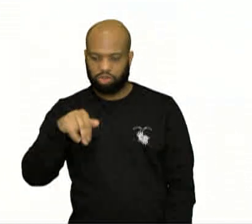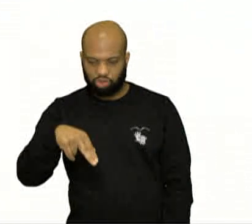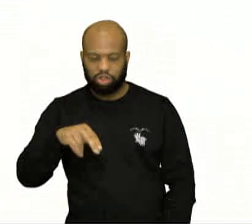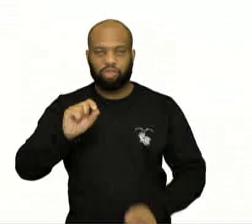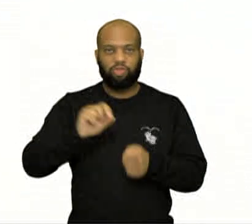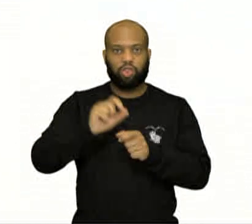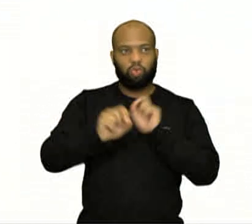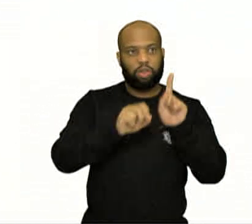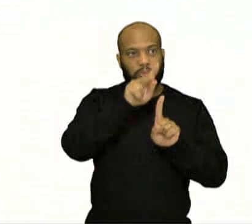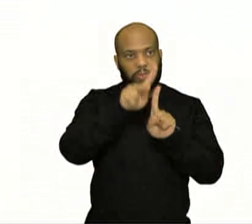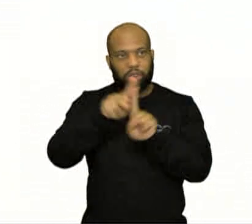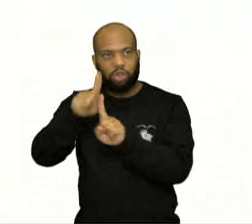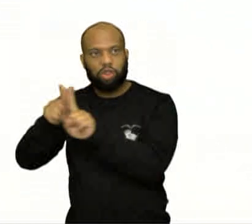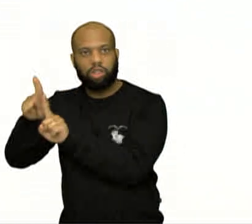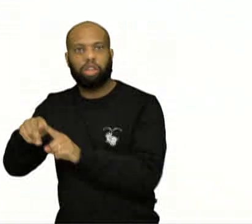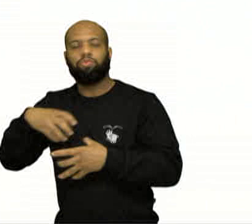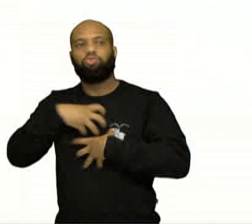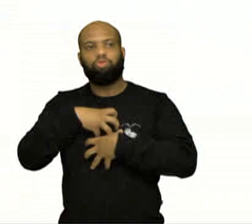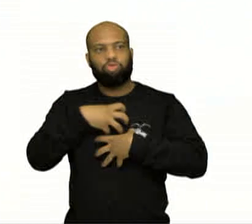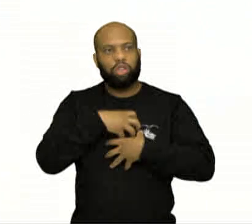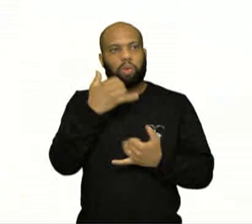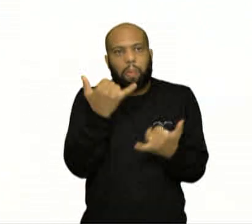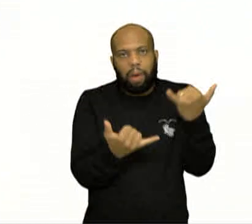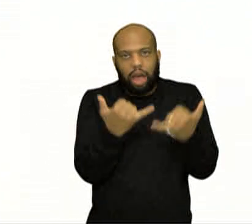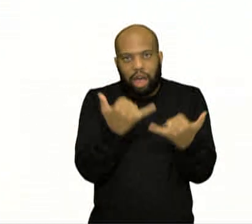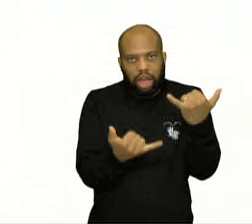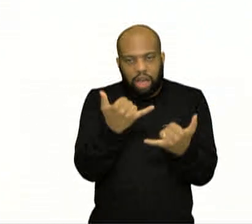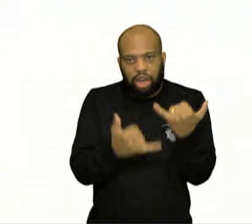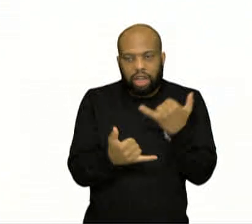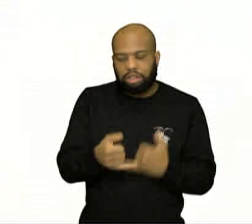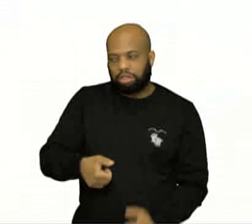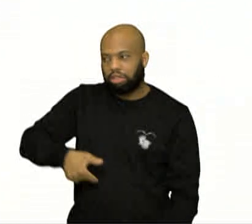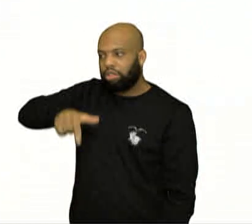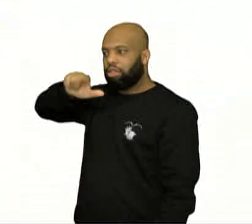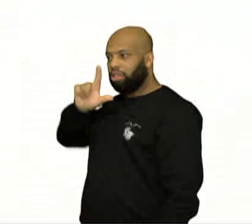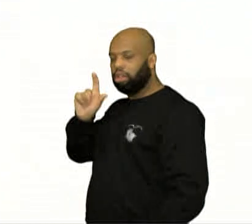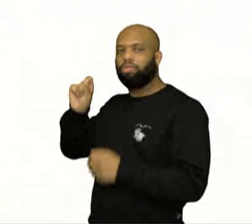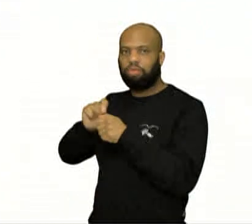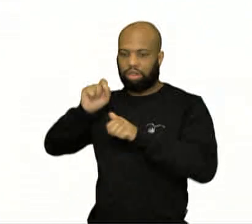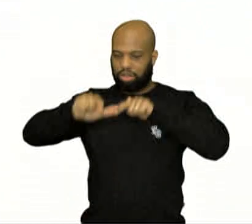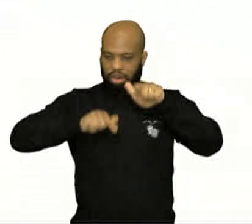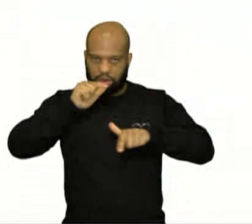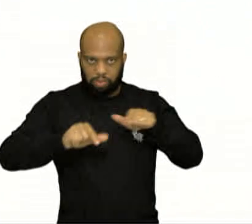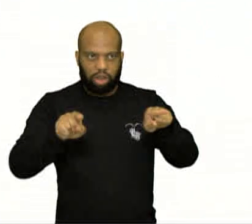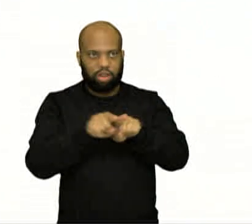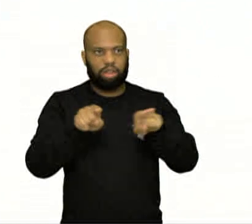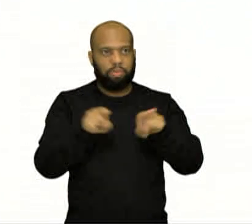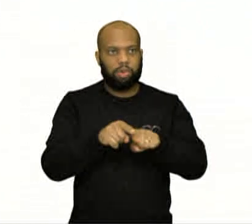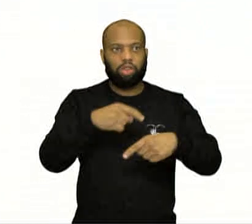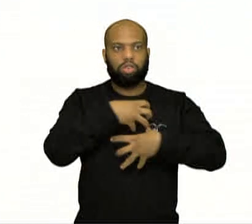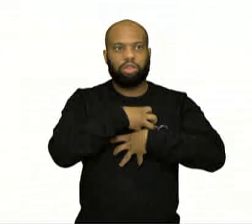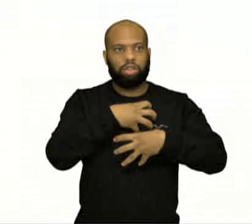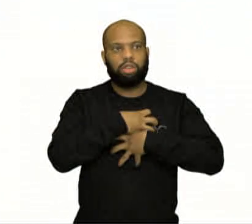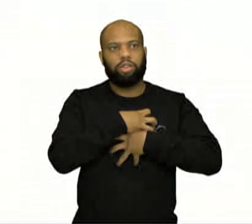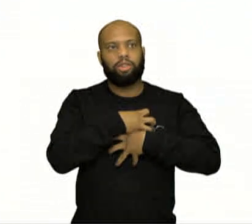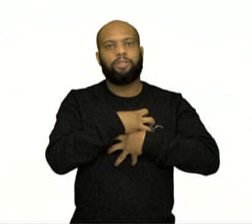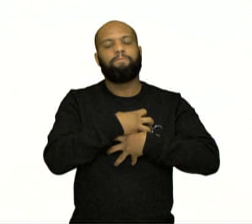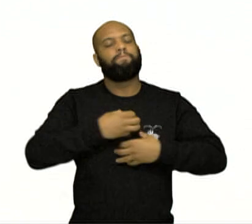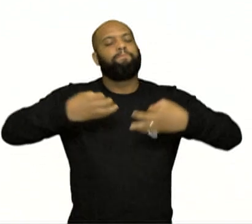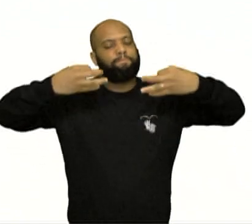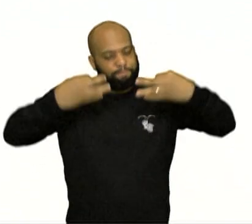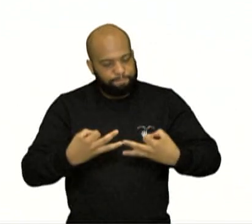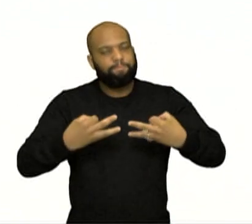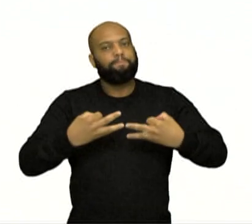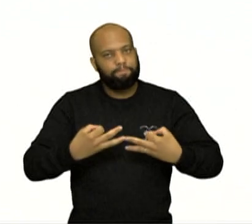um personagem bem parecido com seus últimos trabalhos e, mais uma vez, de forma